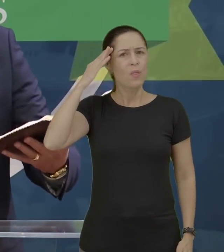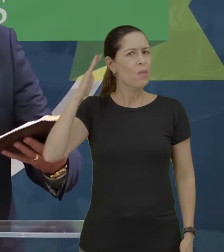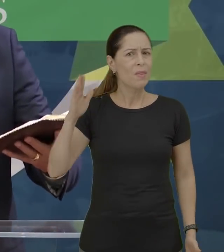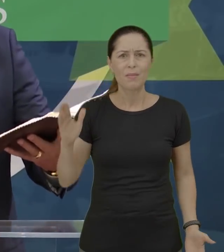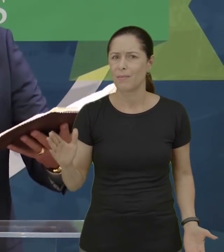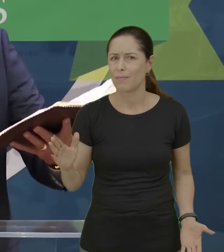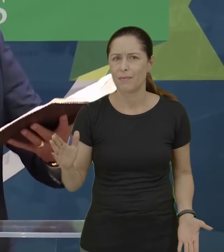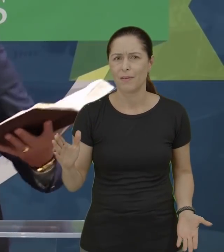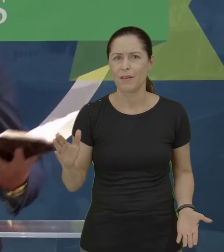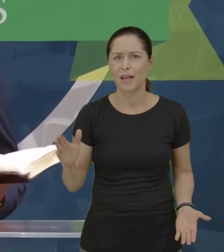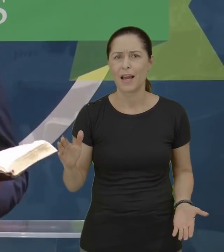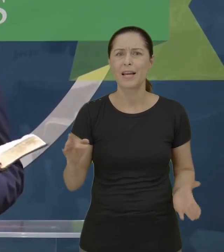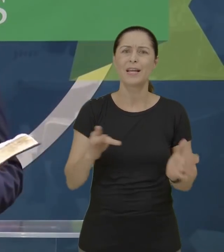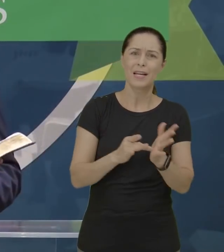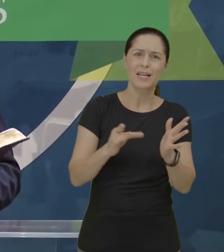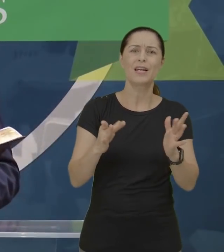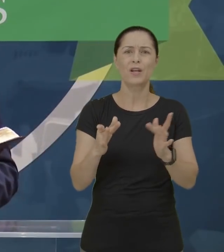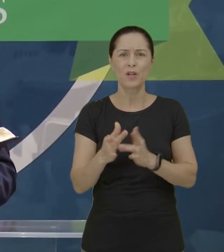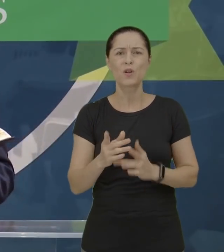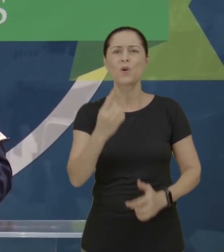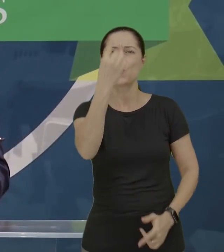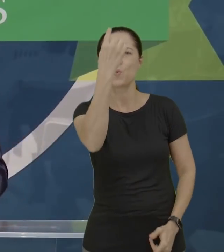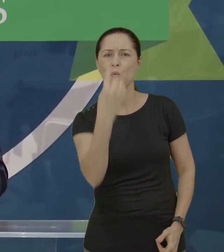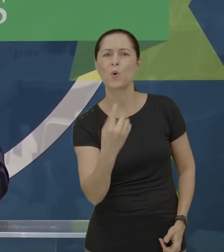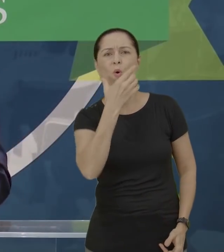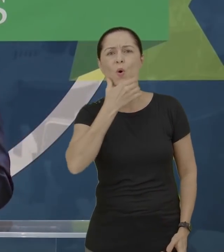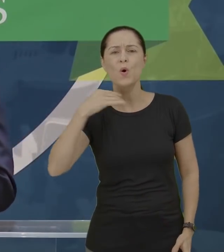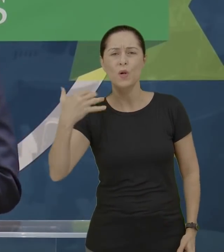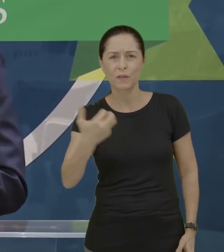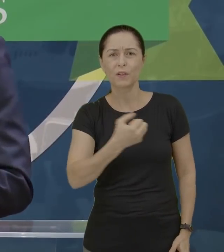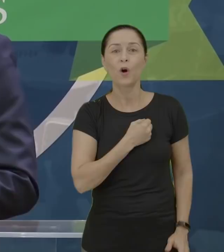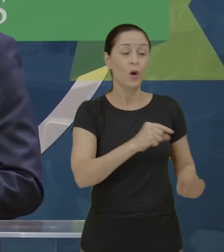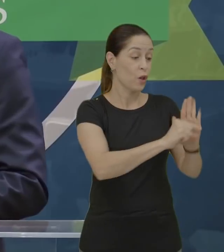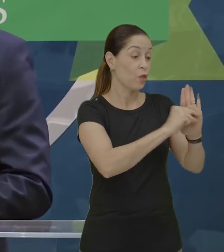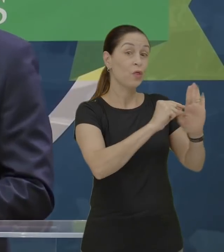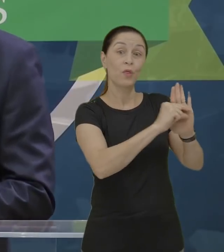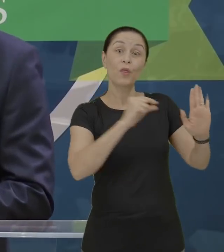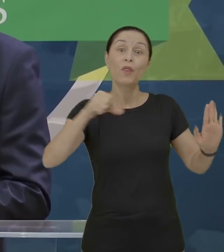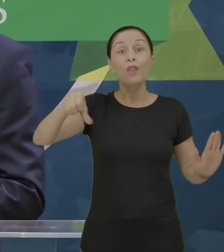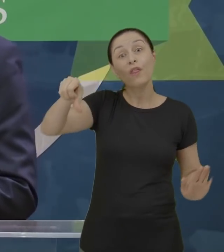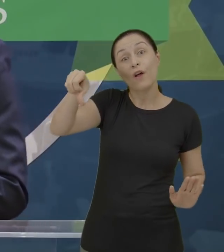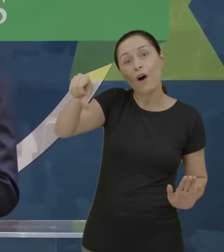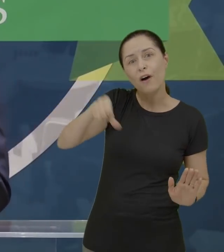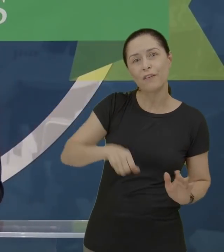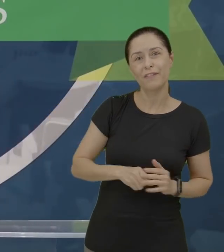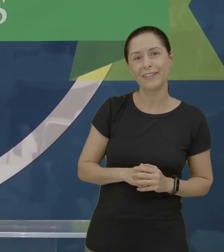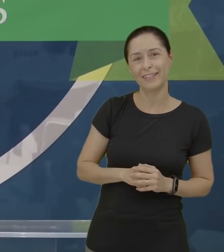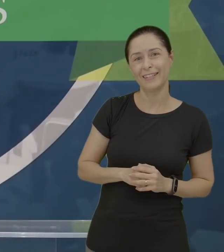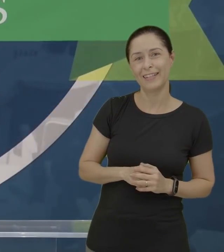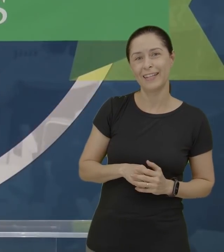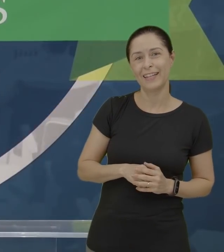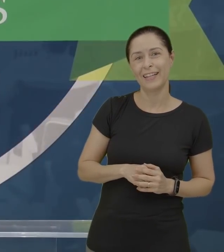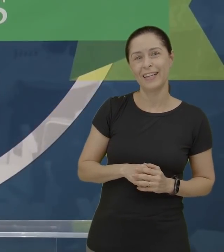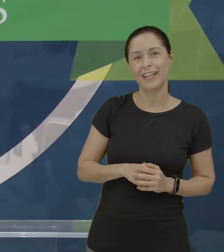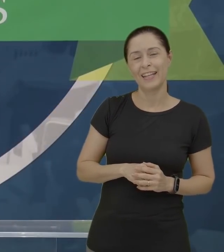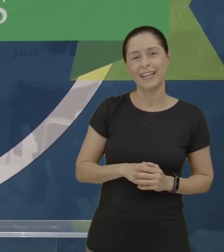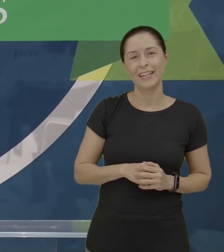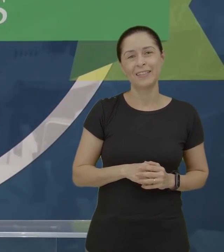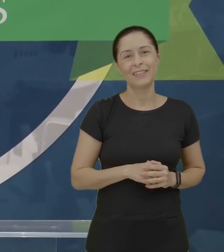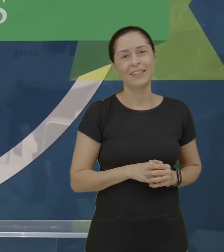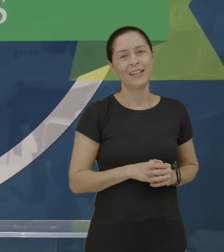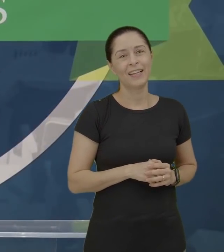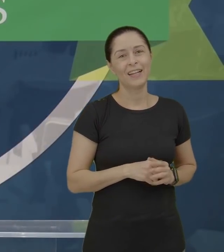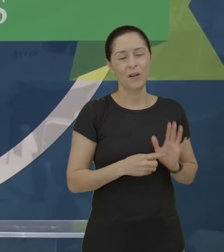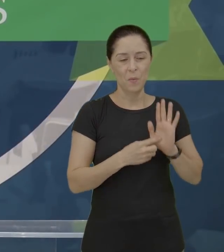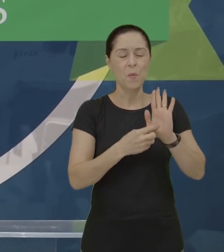adesão e não uma conversão. E aqui no verso 9, notem vocês que existe